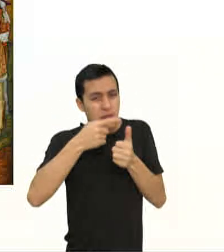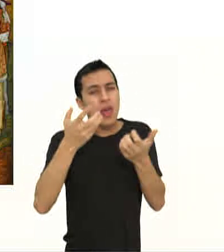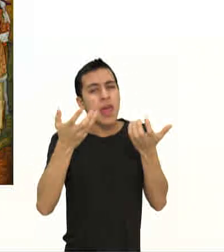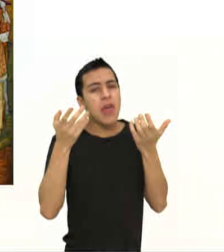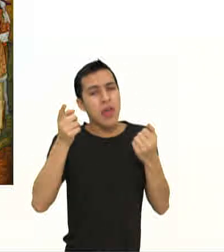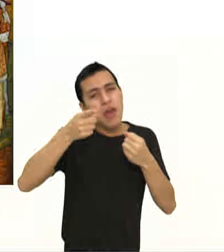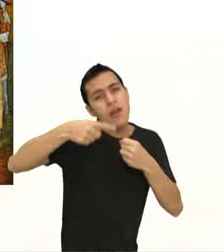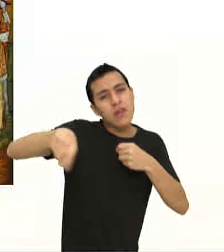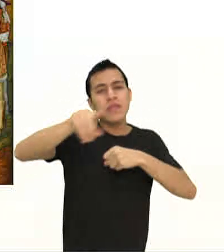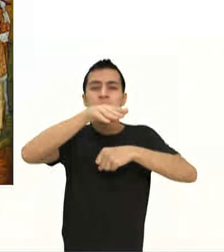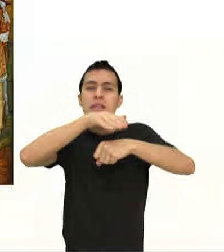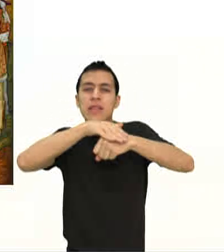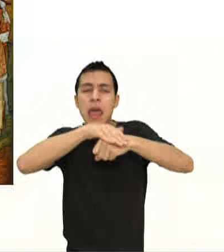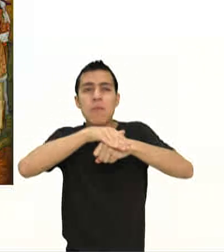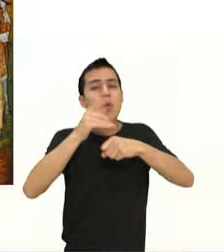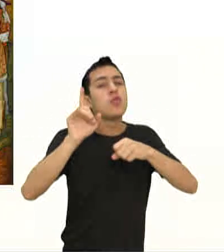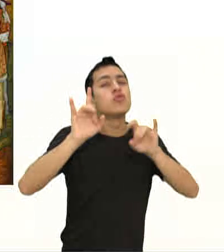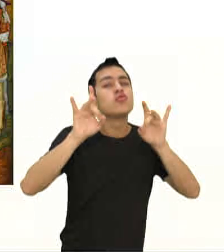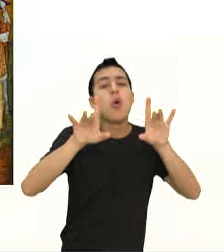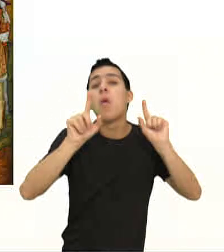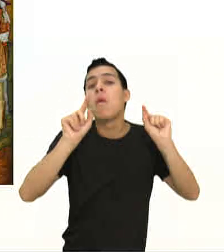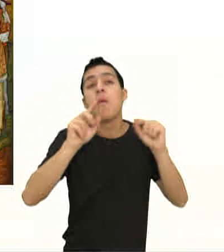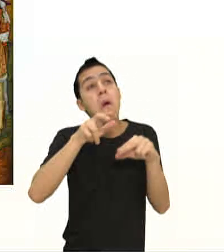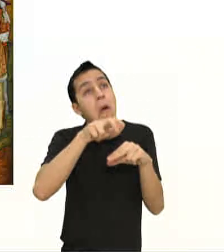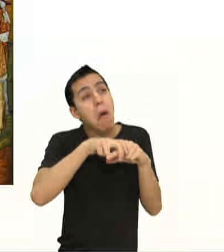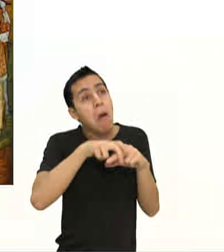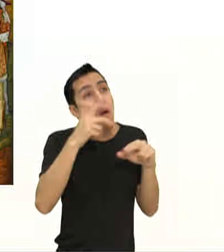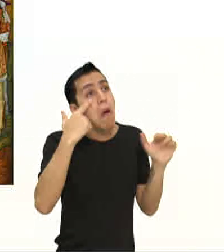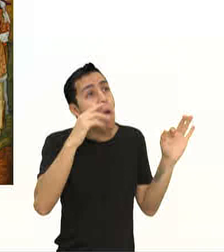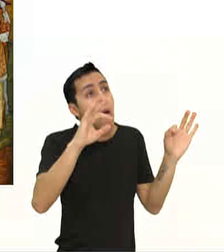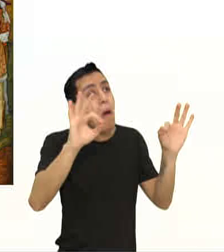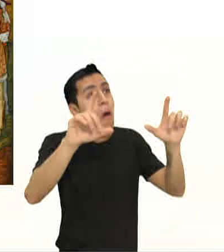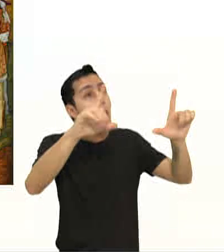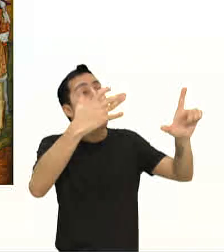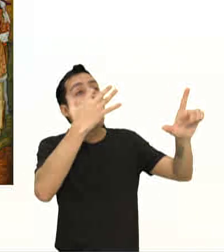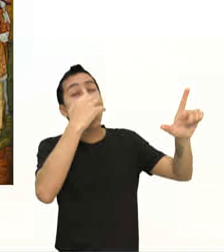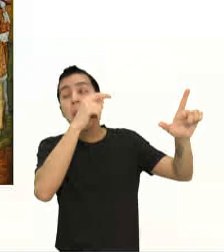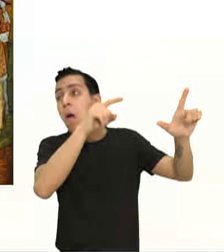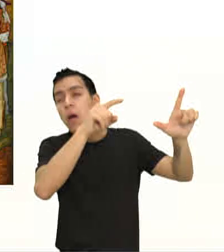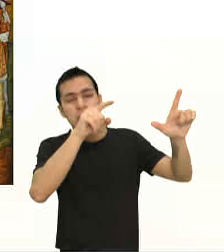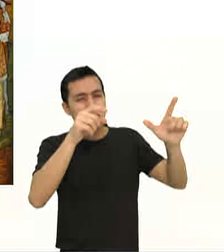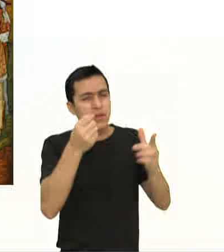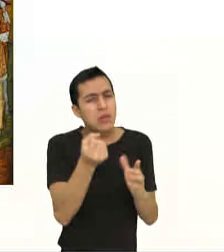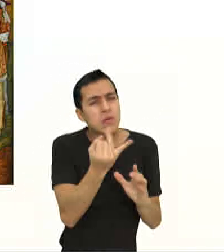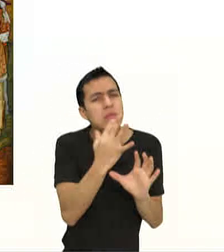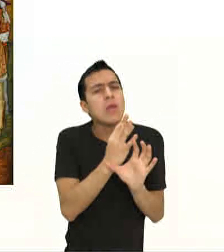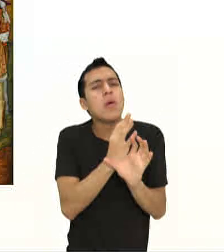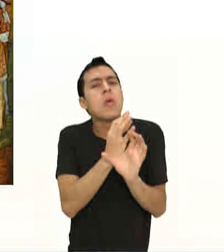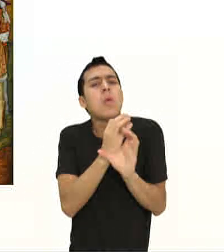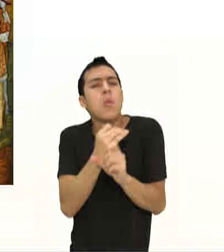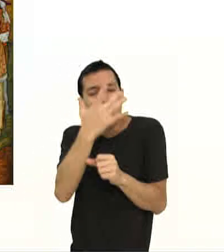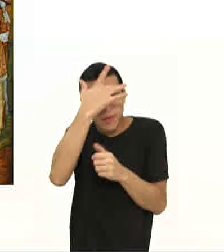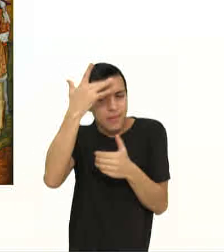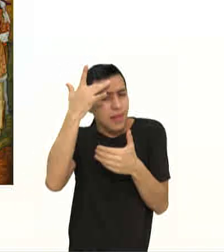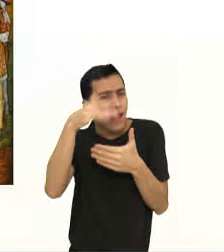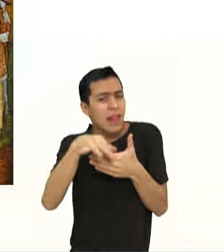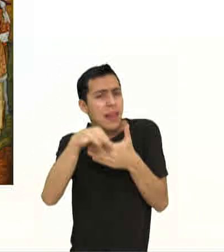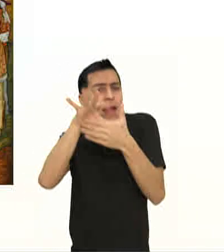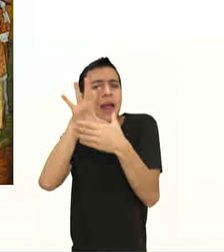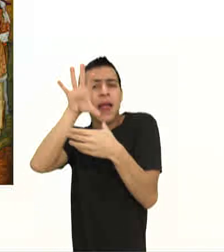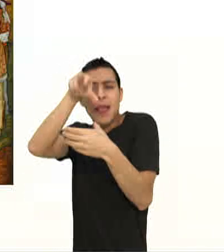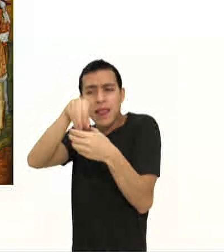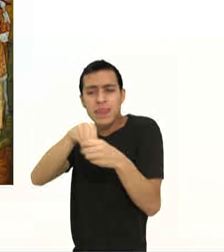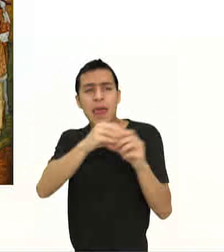passe o tempinho só observando. Escreva quantos e quais líderes da independência do México são identificados